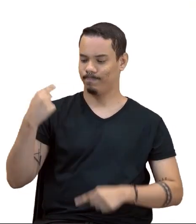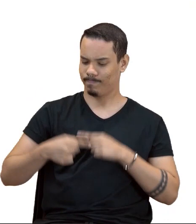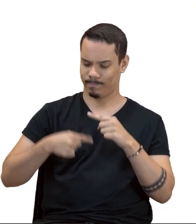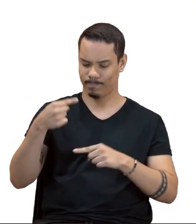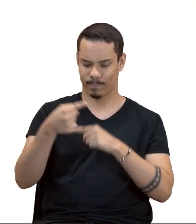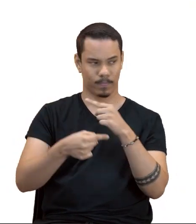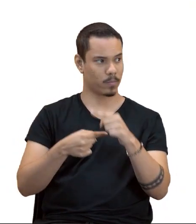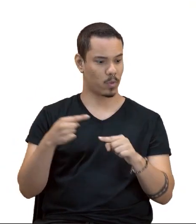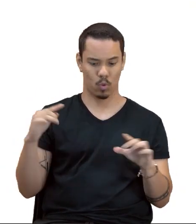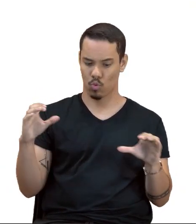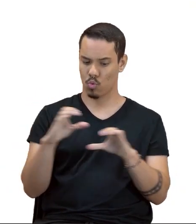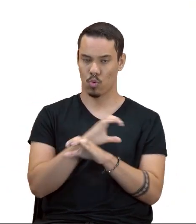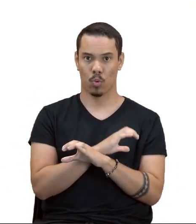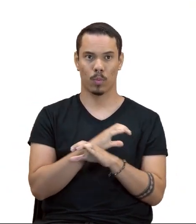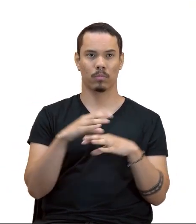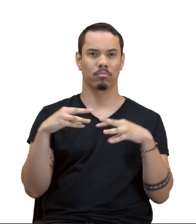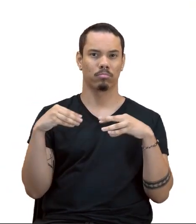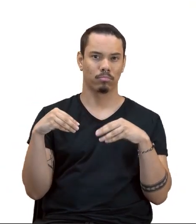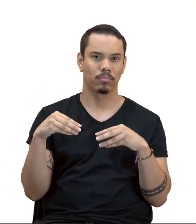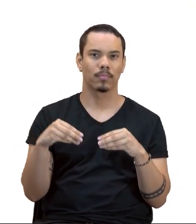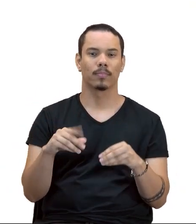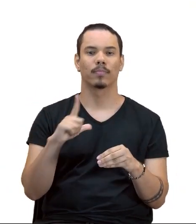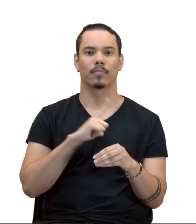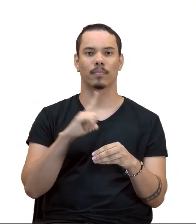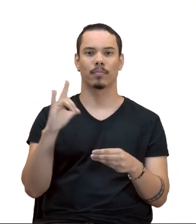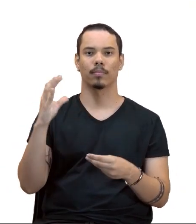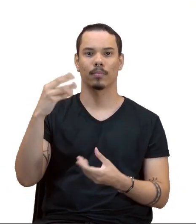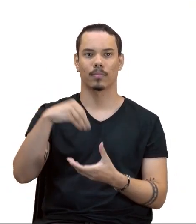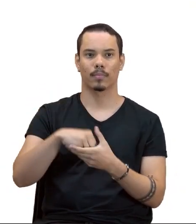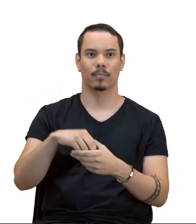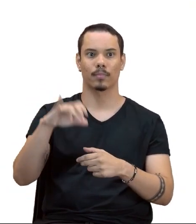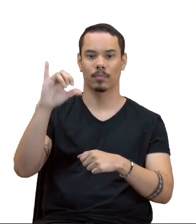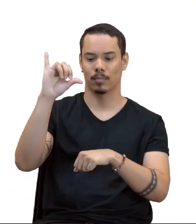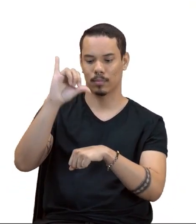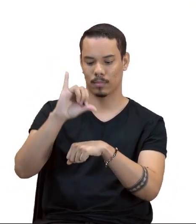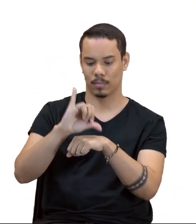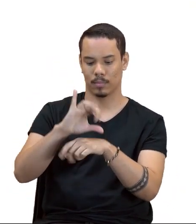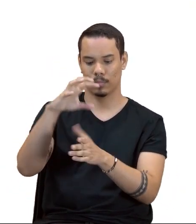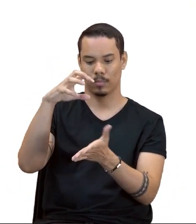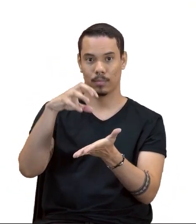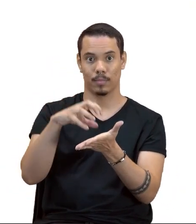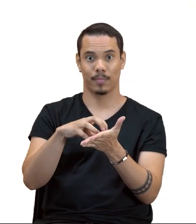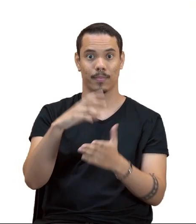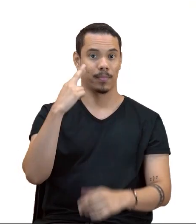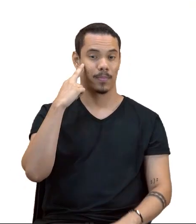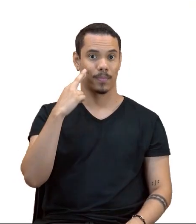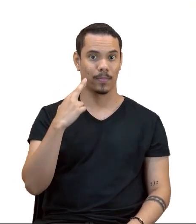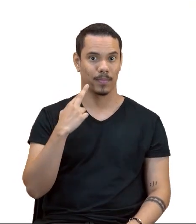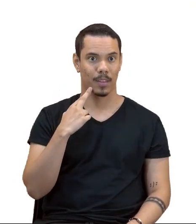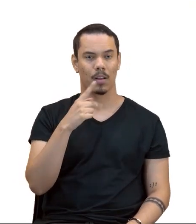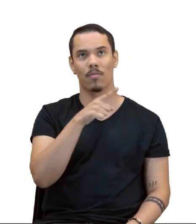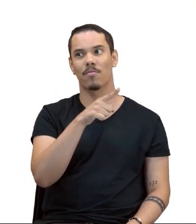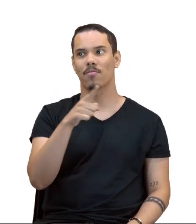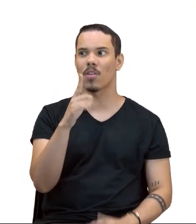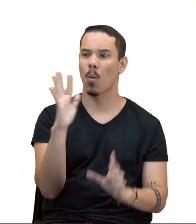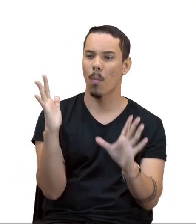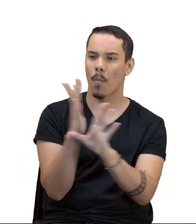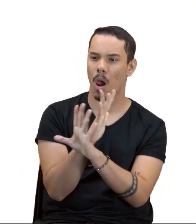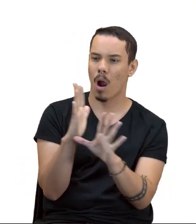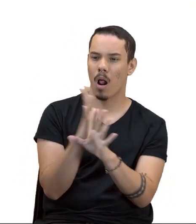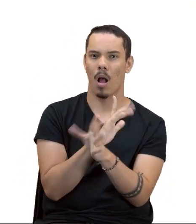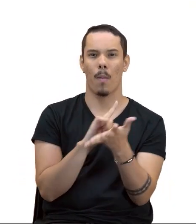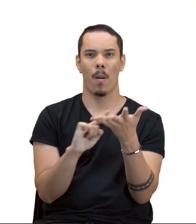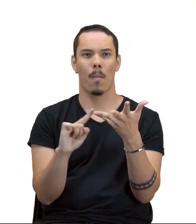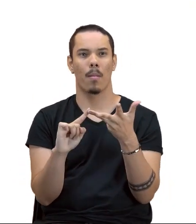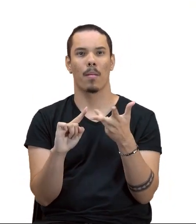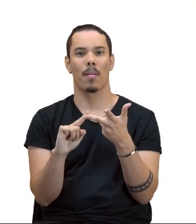Terra fértil, está localizada na parte central de Rondônia e recebeu um grande fluxo migratório dirigido a Rondônia.